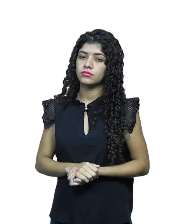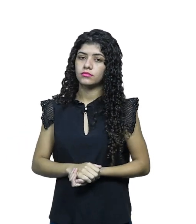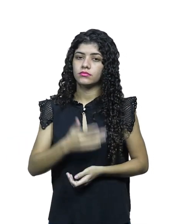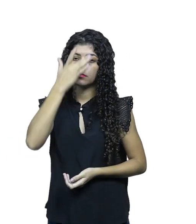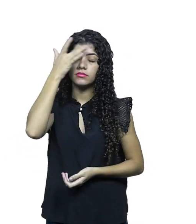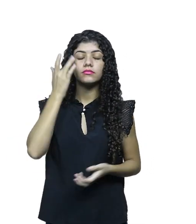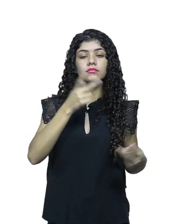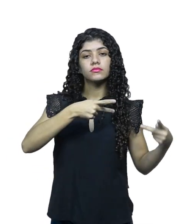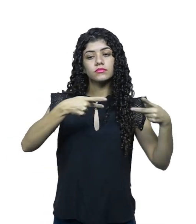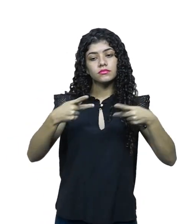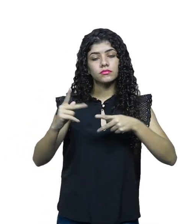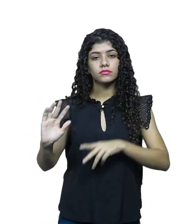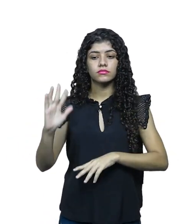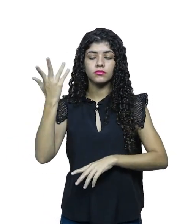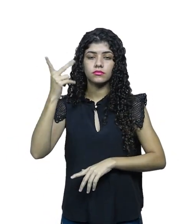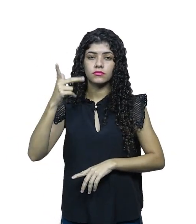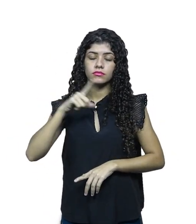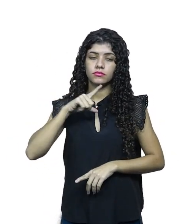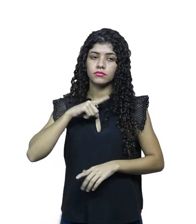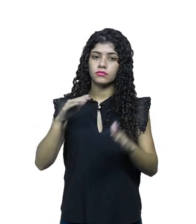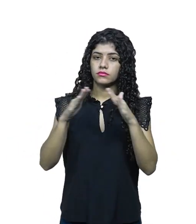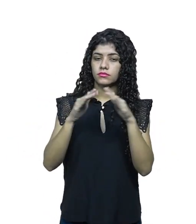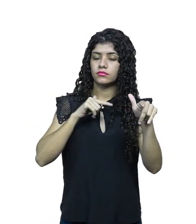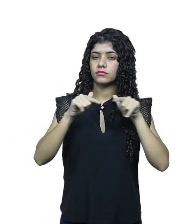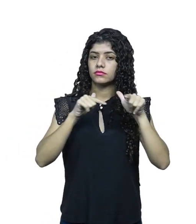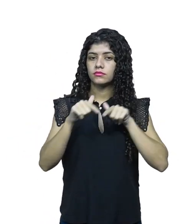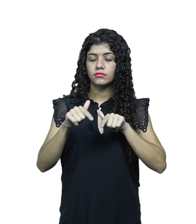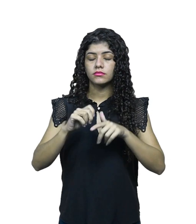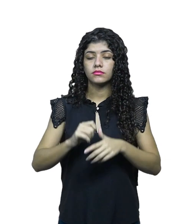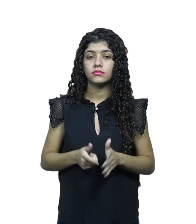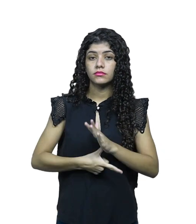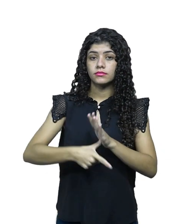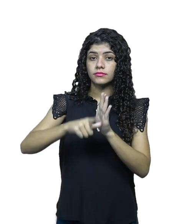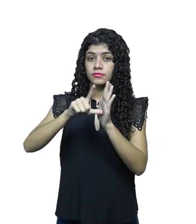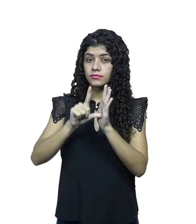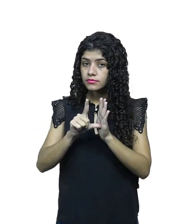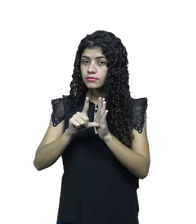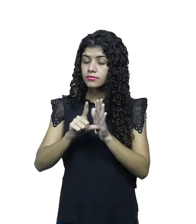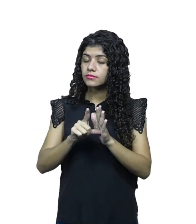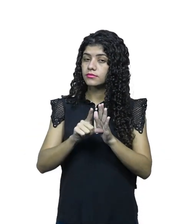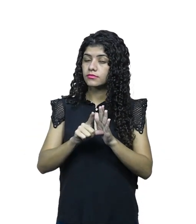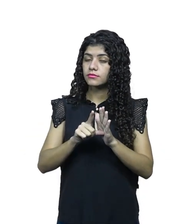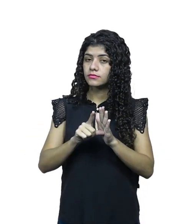levar um jogo de xícaras para oferecer bebidas para os convidados de um evento que está acontecendo na casa que ela